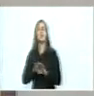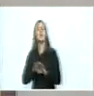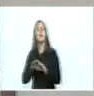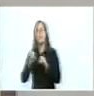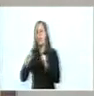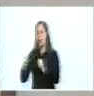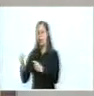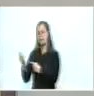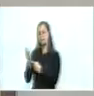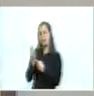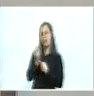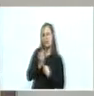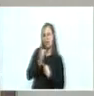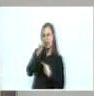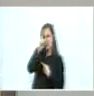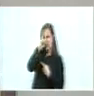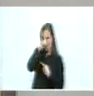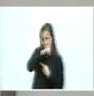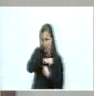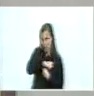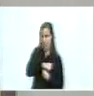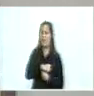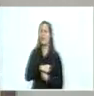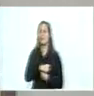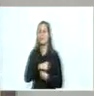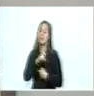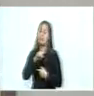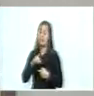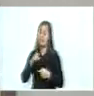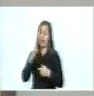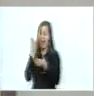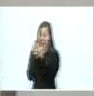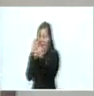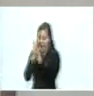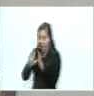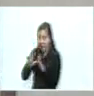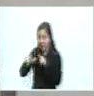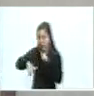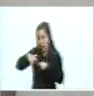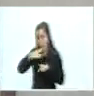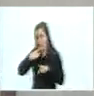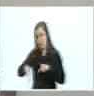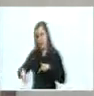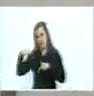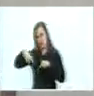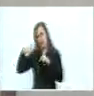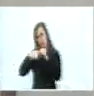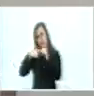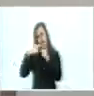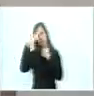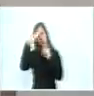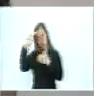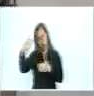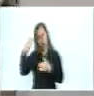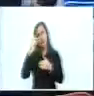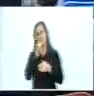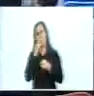ajudar nessa difícil tarefa de erradicar o trabalho infantil em nossa cidade. Muito obrigado, boa noite.